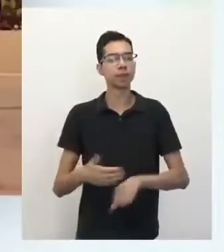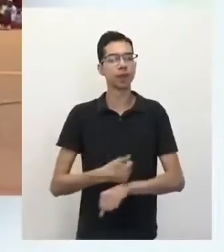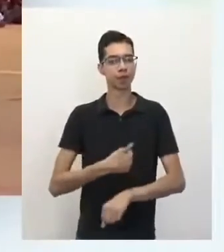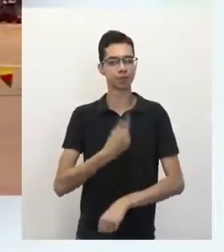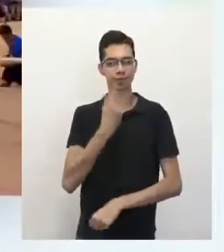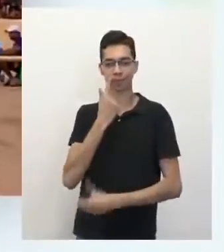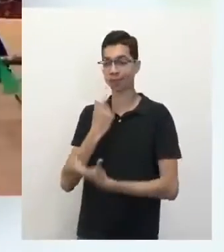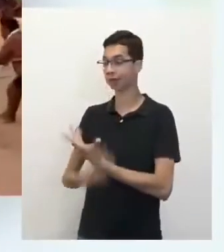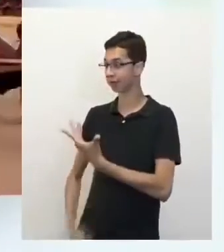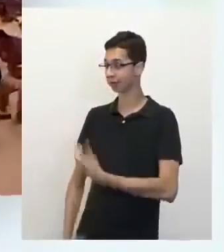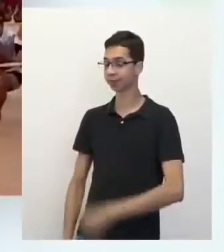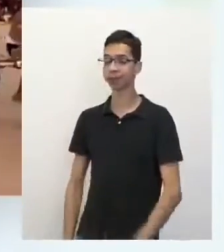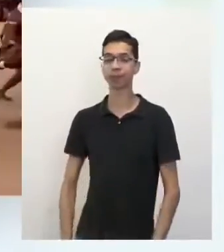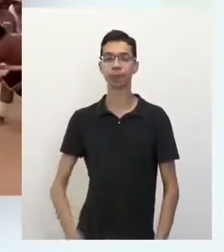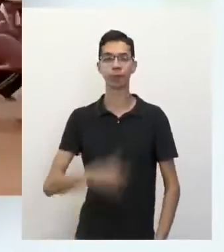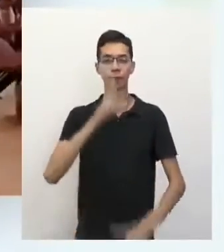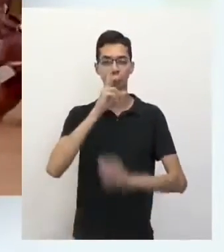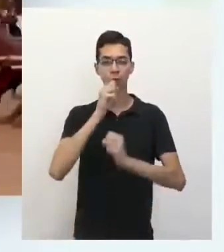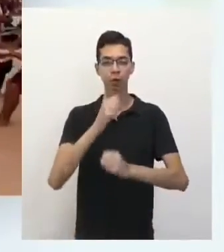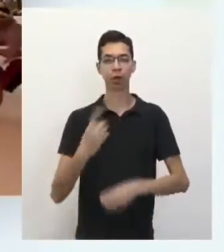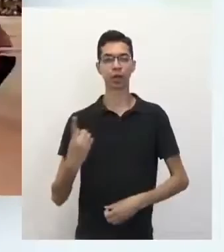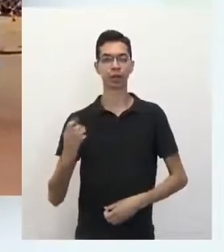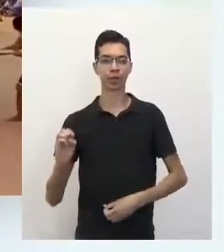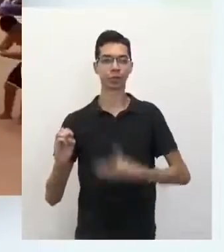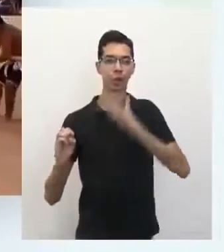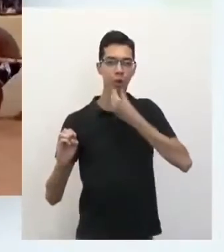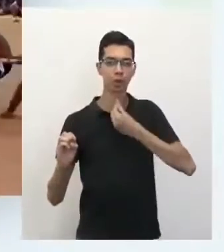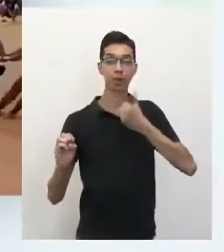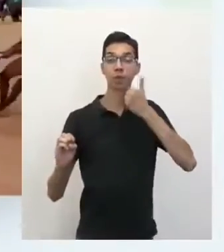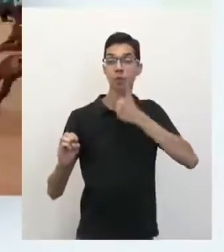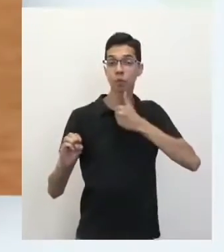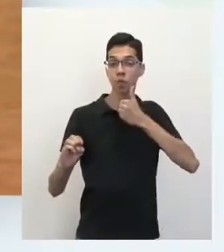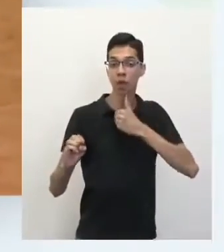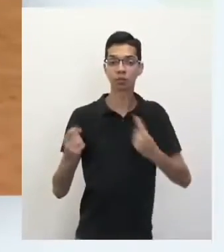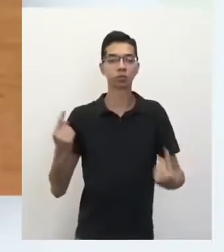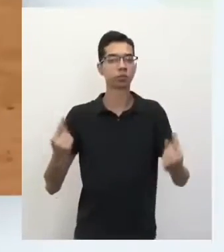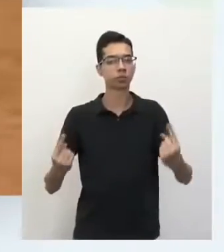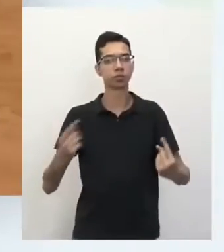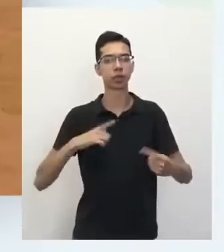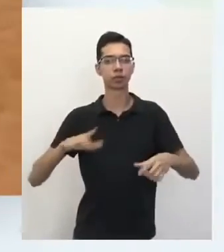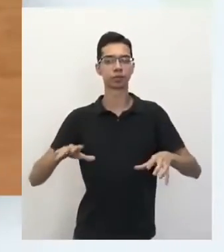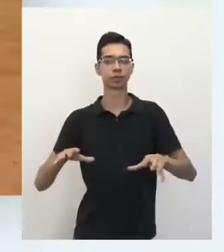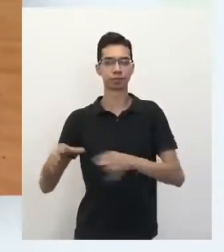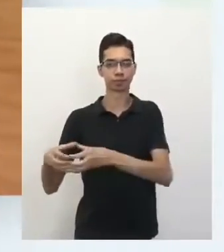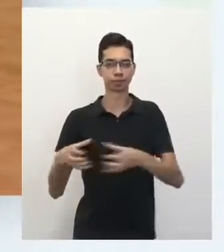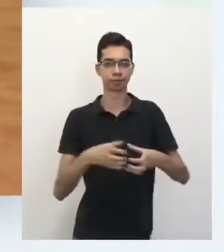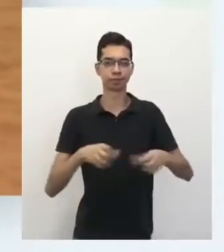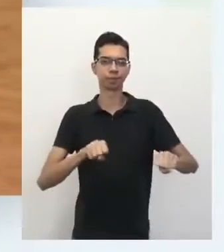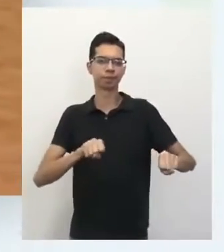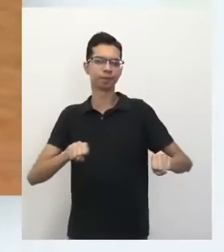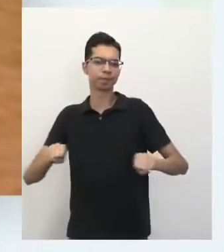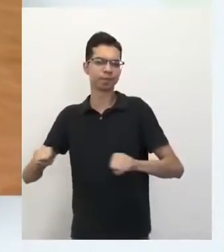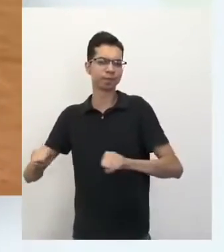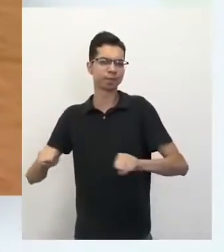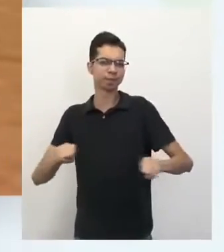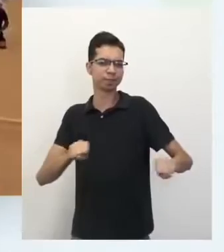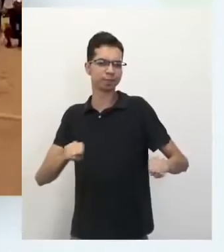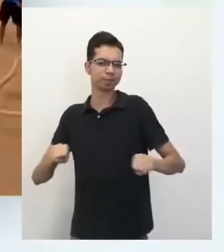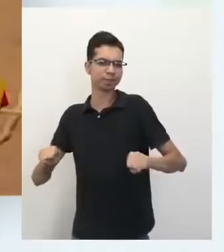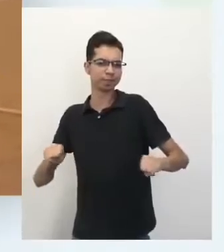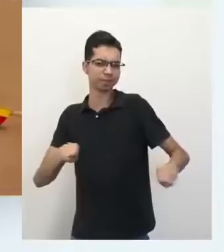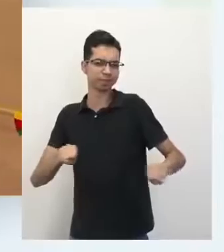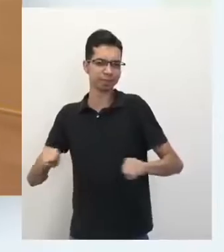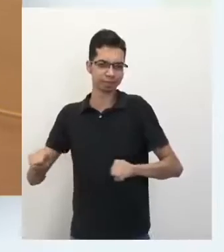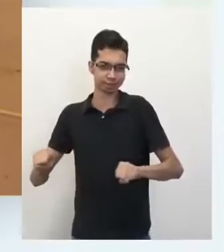O cabo de força usa 10 homens ou mulheres de cada lado. Ganha quem puxar a bandeira que marca o meio da corda